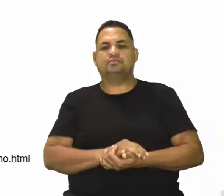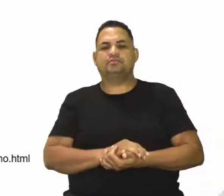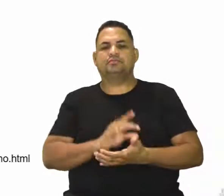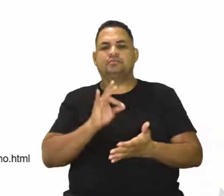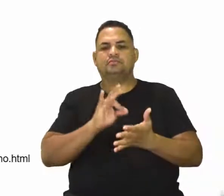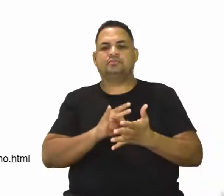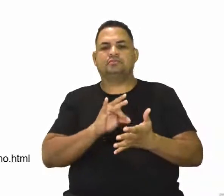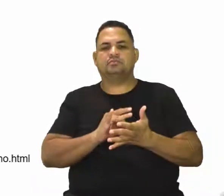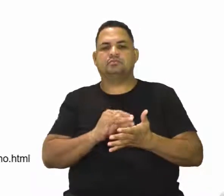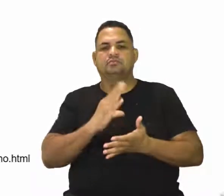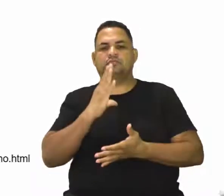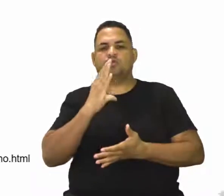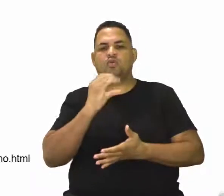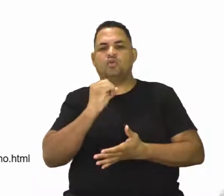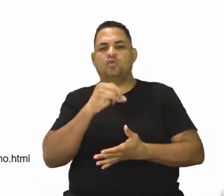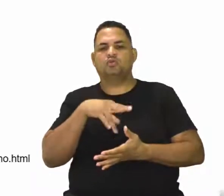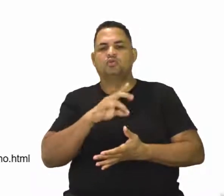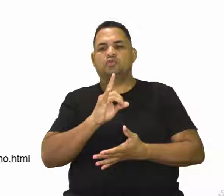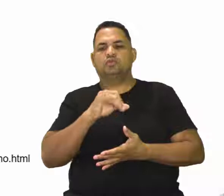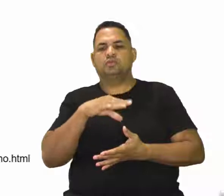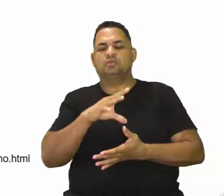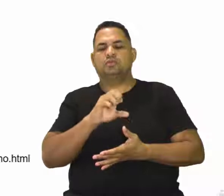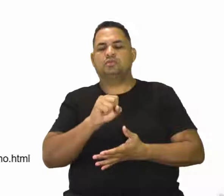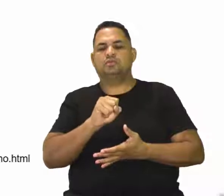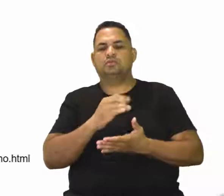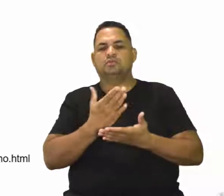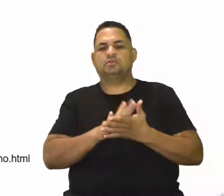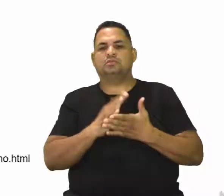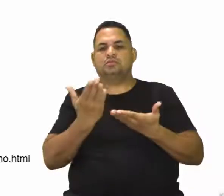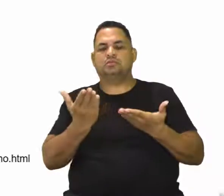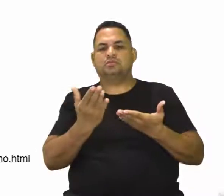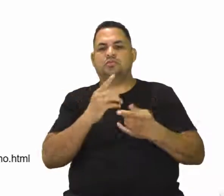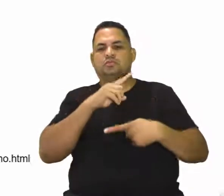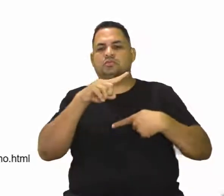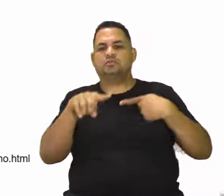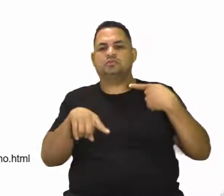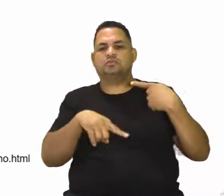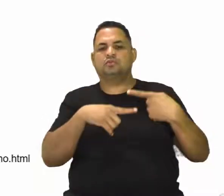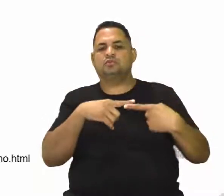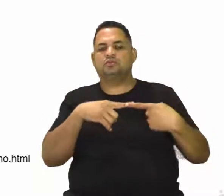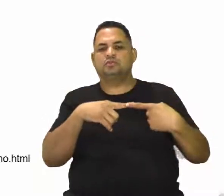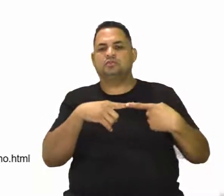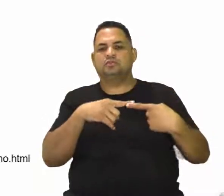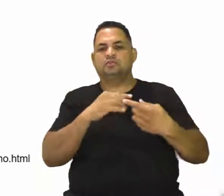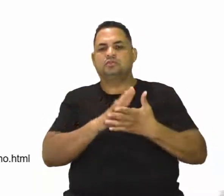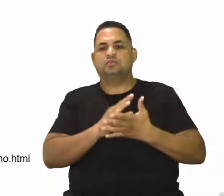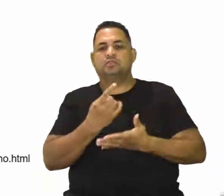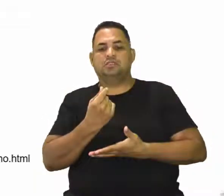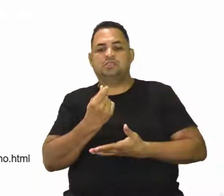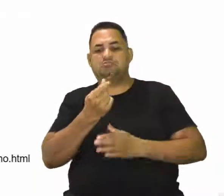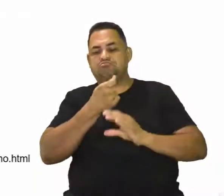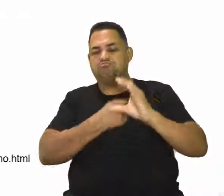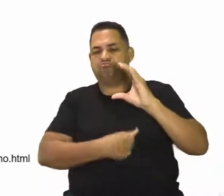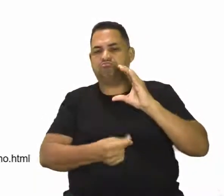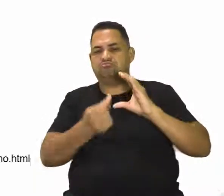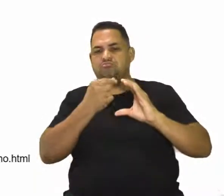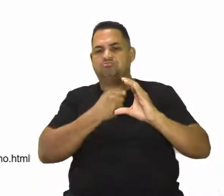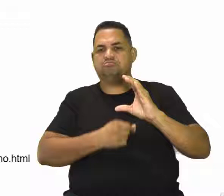verdade, o consumismo, ele está voltado para o grande símbolo